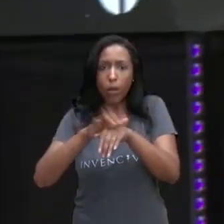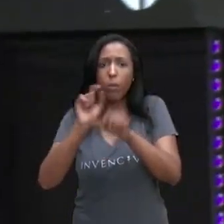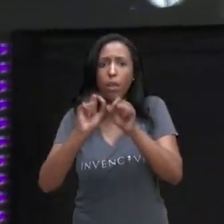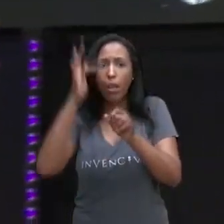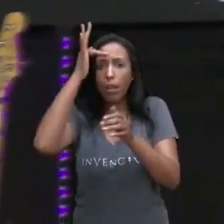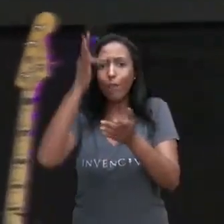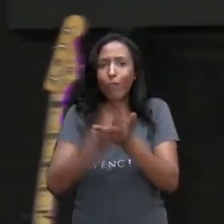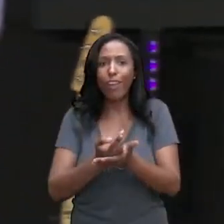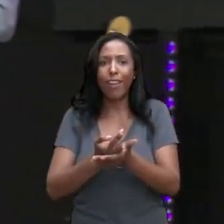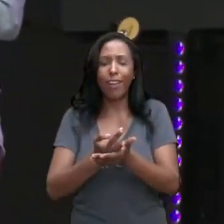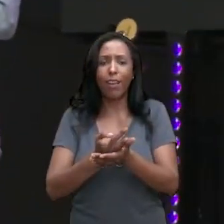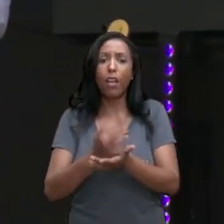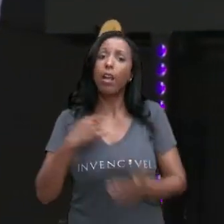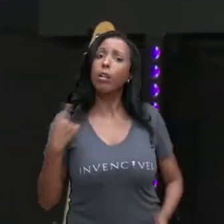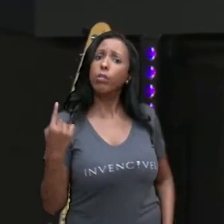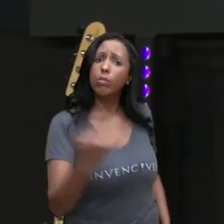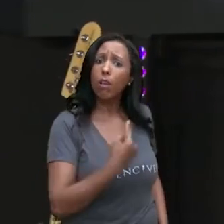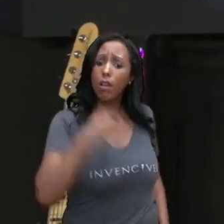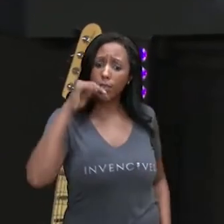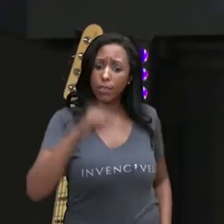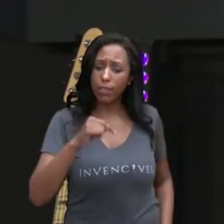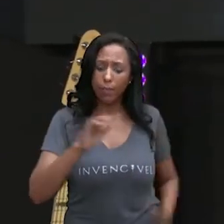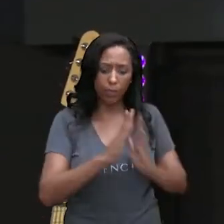Nós estamos aqui para semear a palavra de Deus.